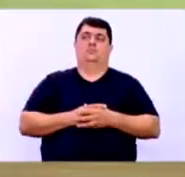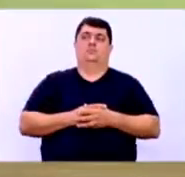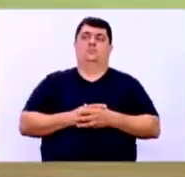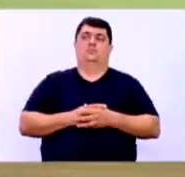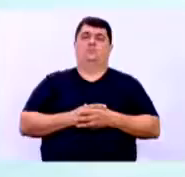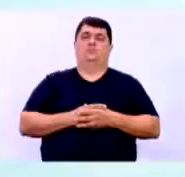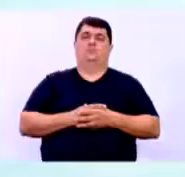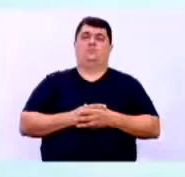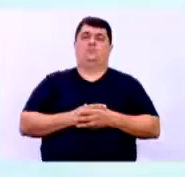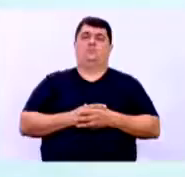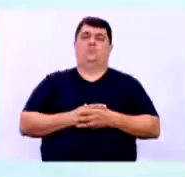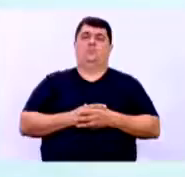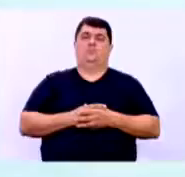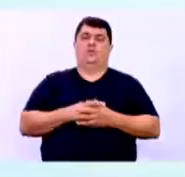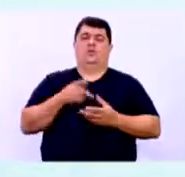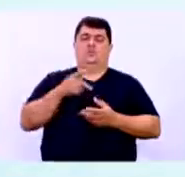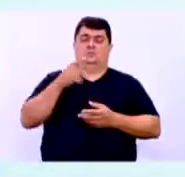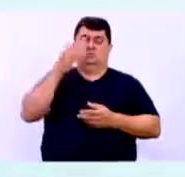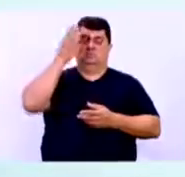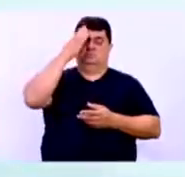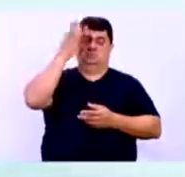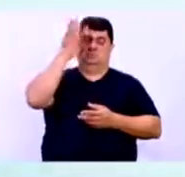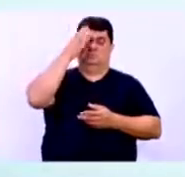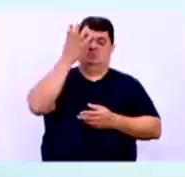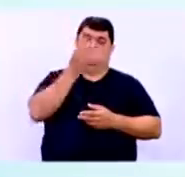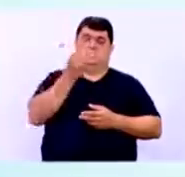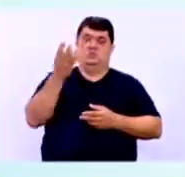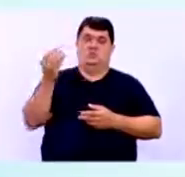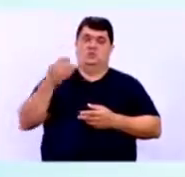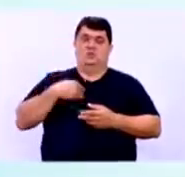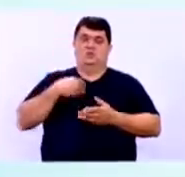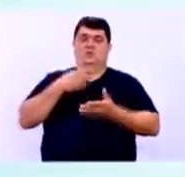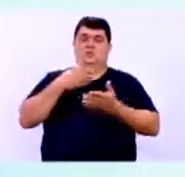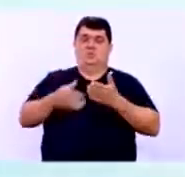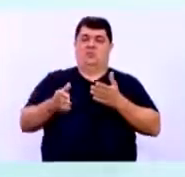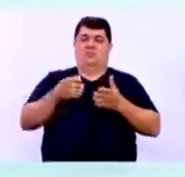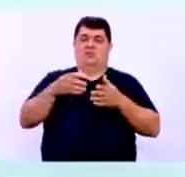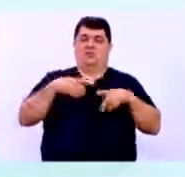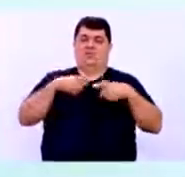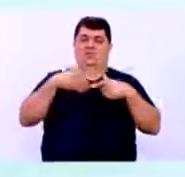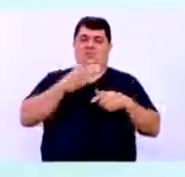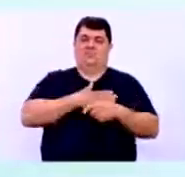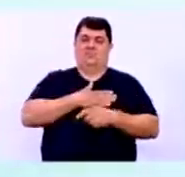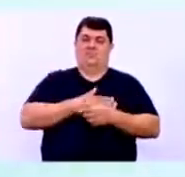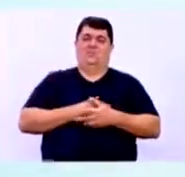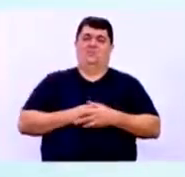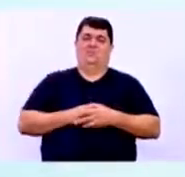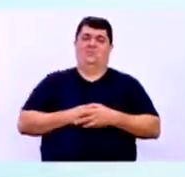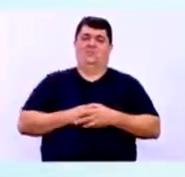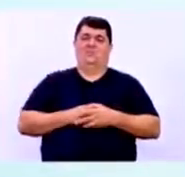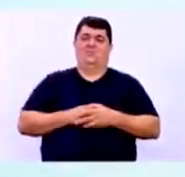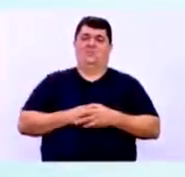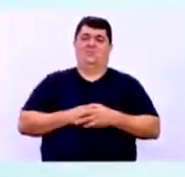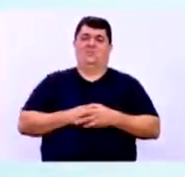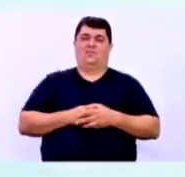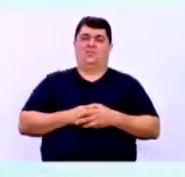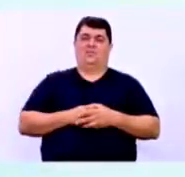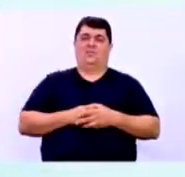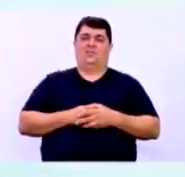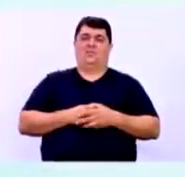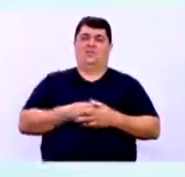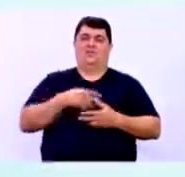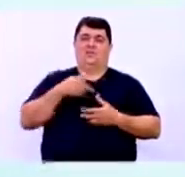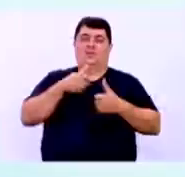O professor é um poço de sabedoria. Eu vou acabar perdendo meu emprego aqui. Inventário permanente é